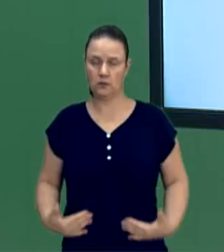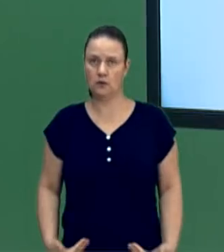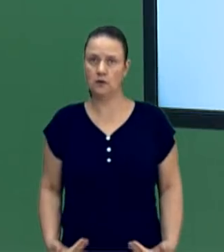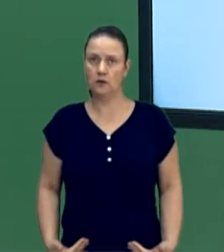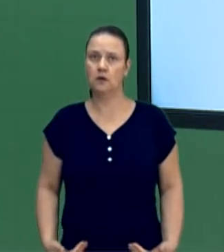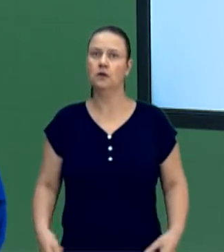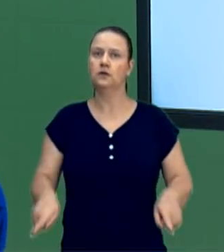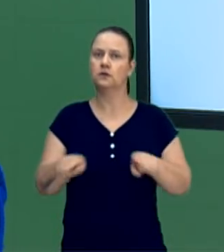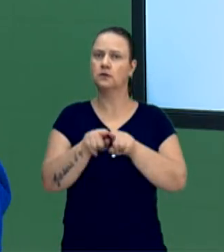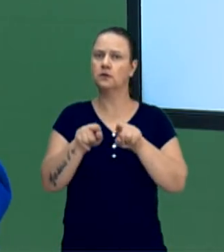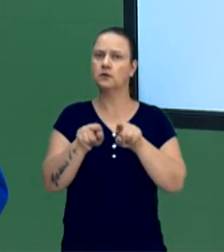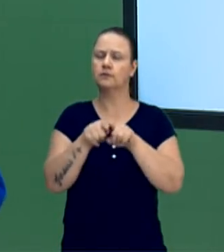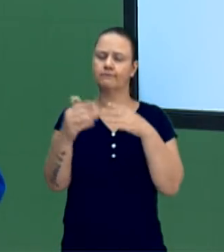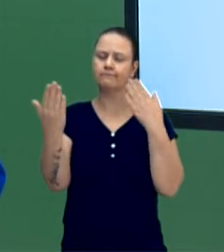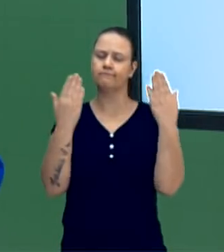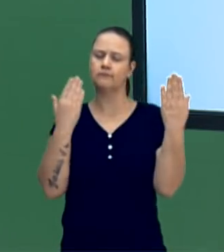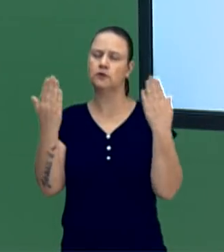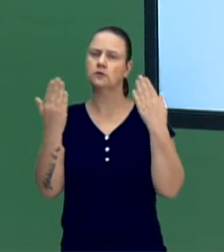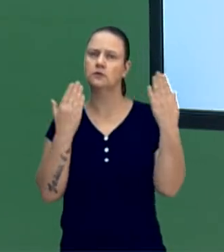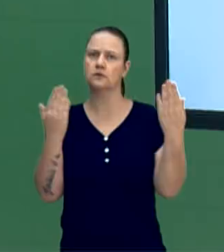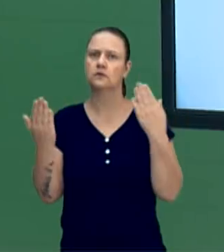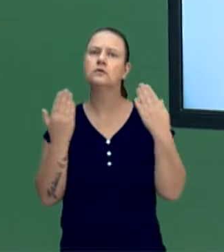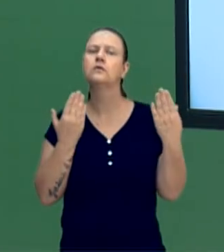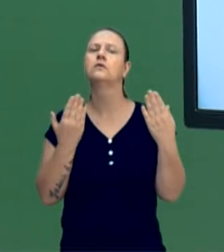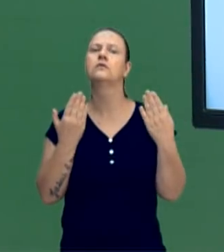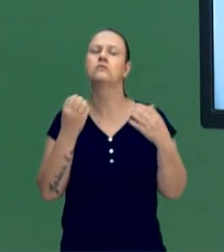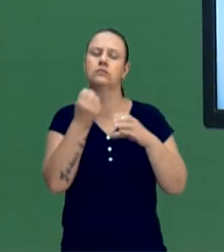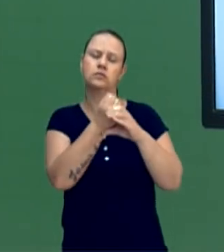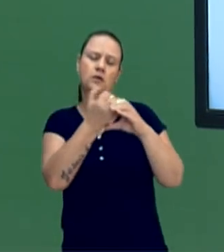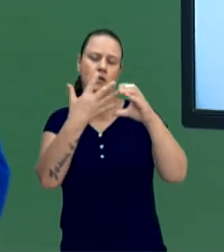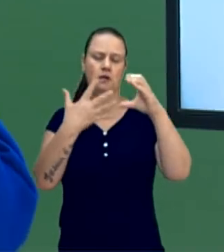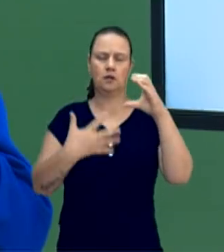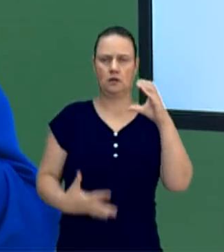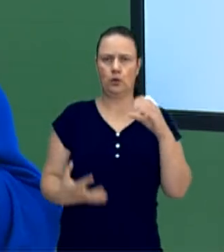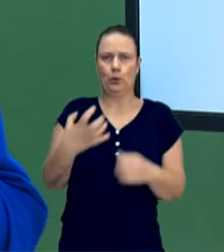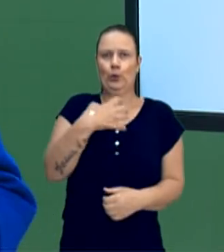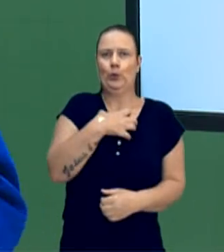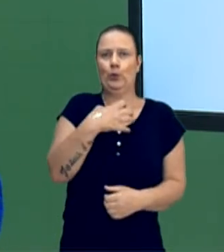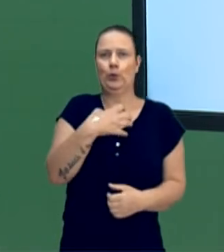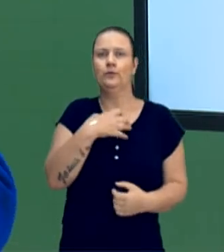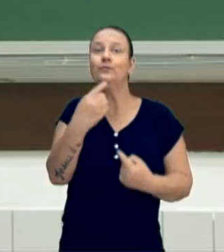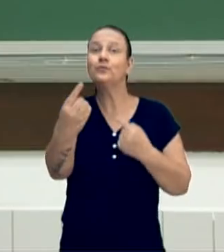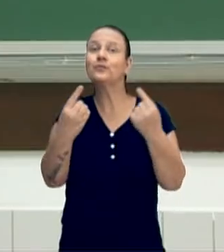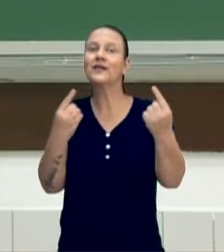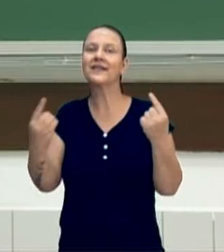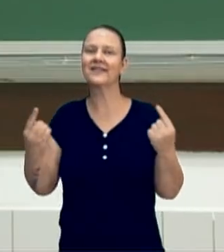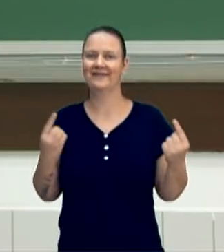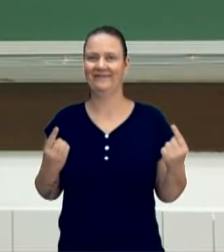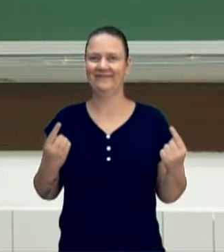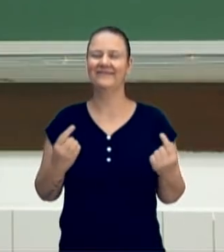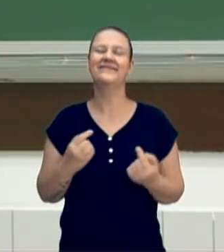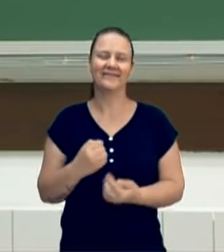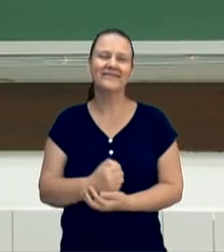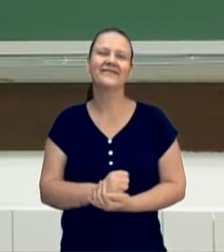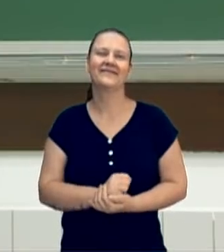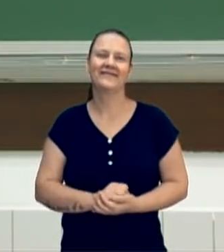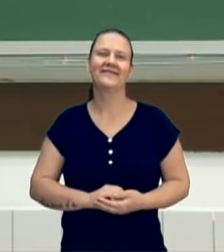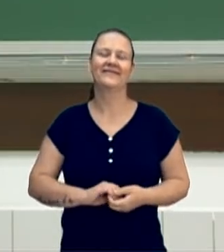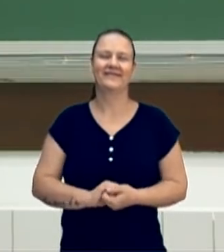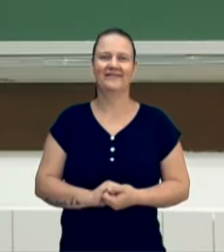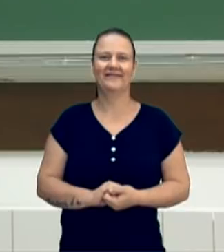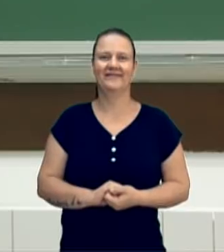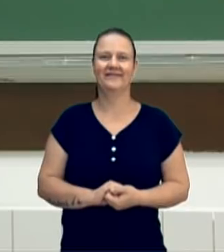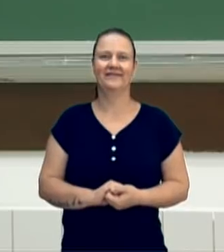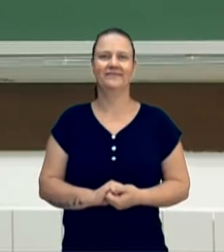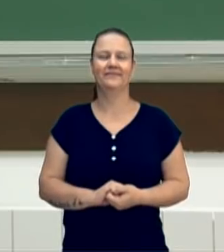diversidade psicológica, as características, o jeito de ser de cada um. Tudo bem?